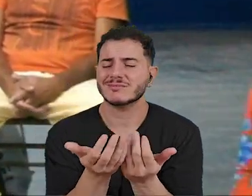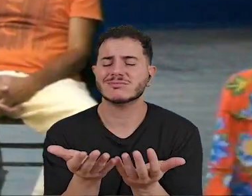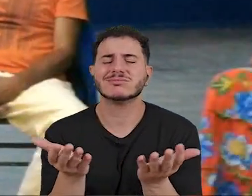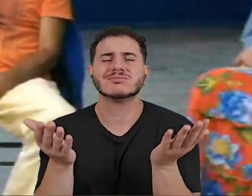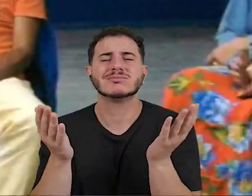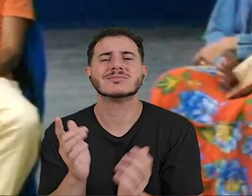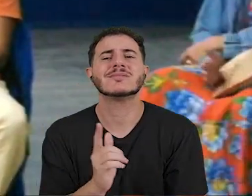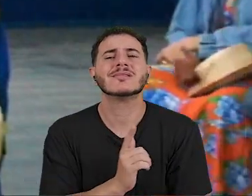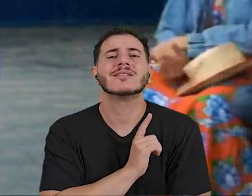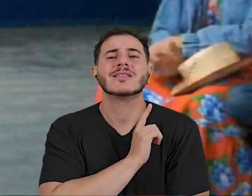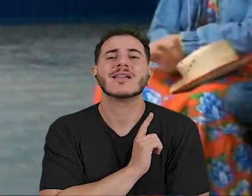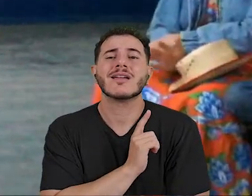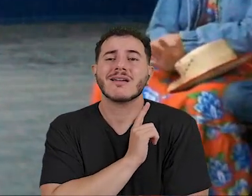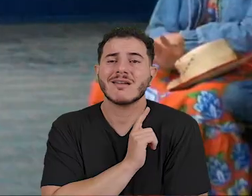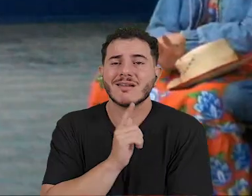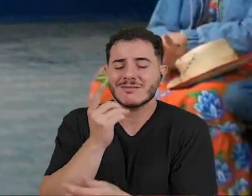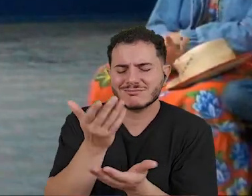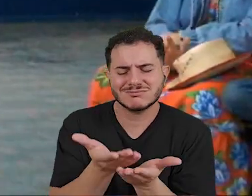Clareia.